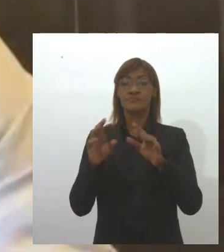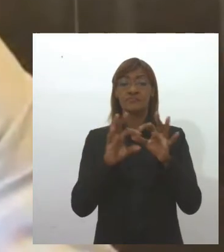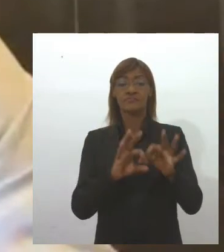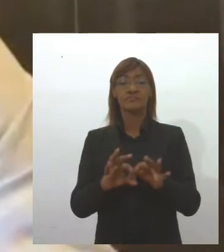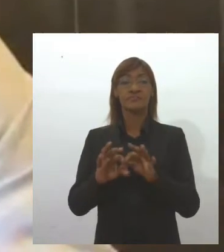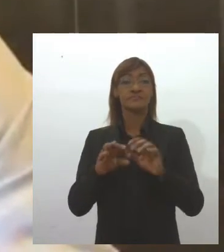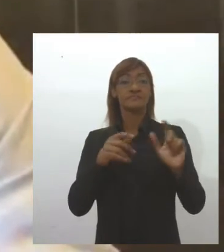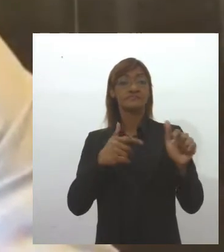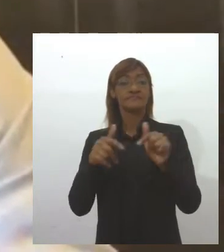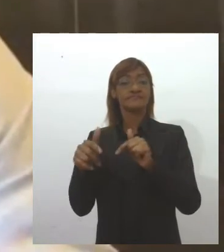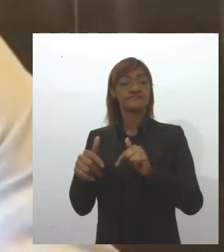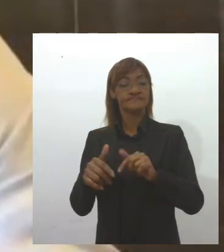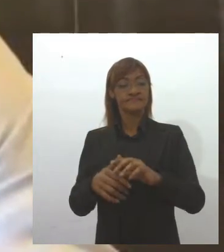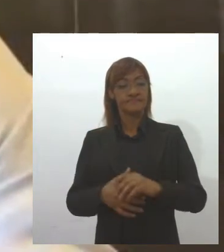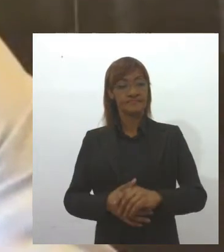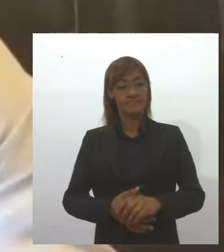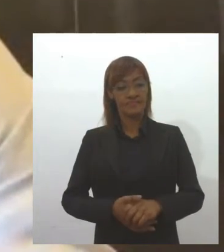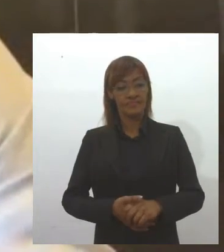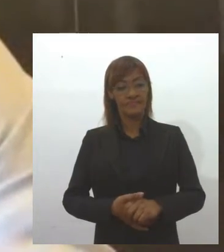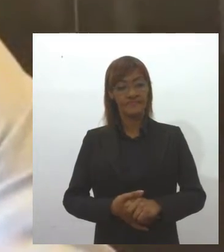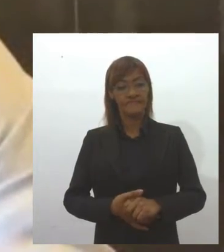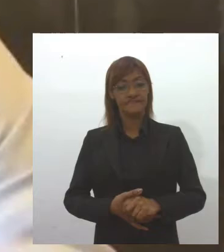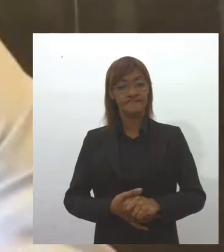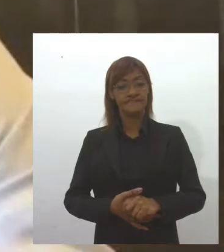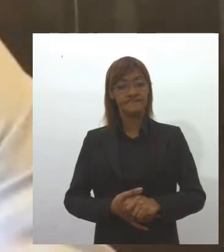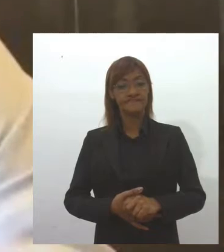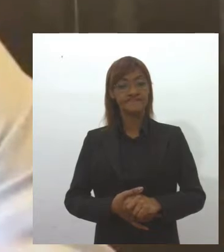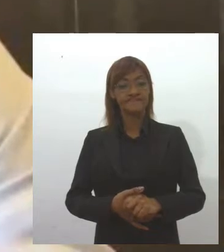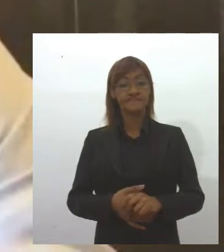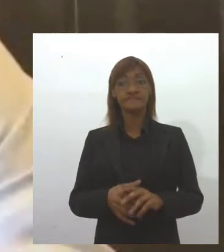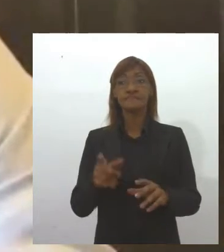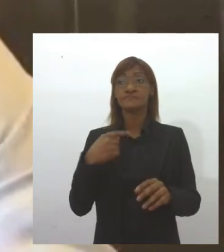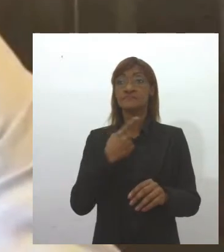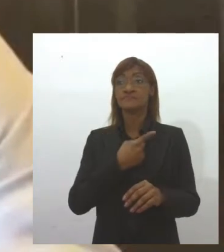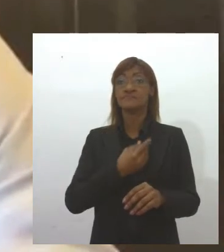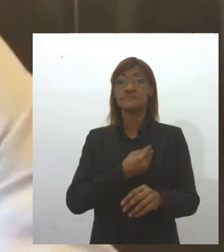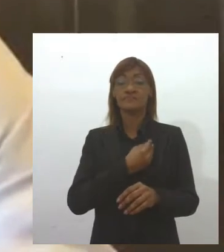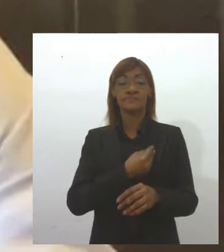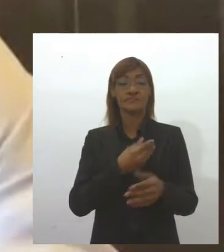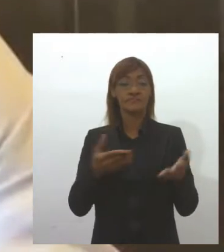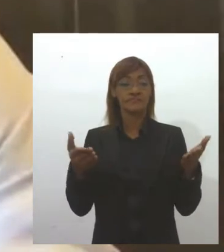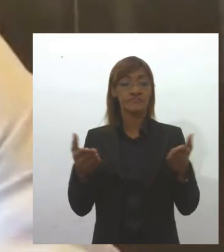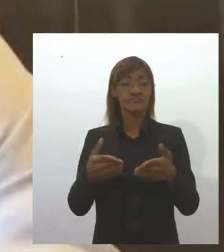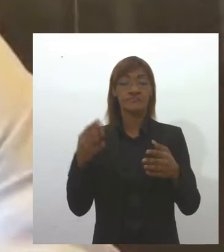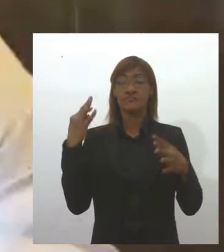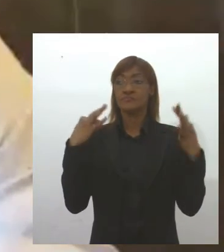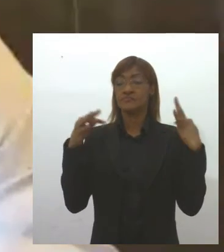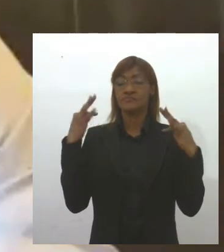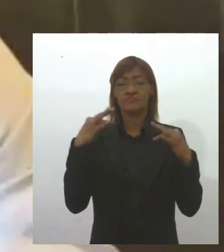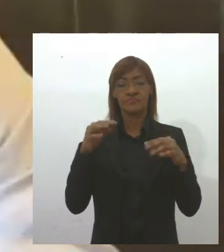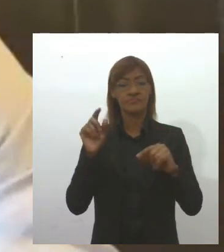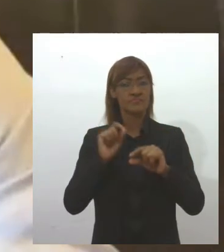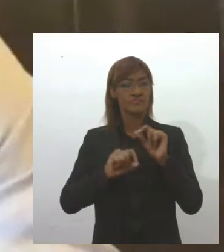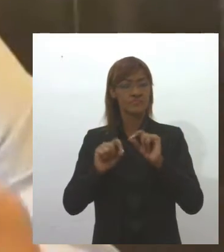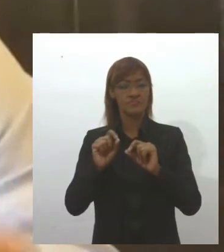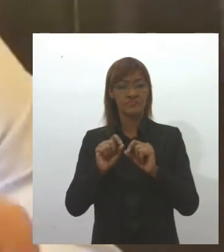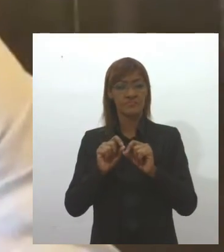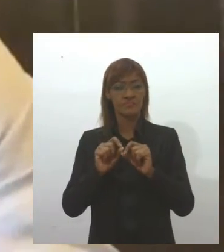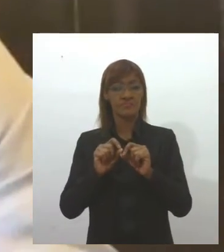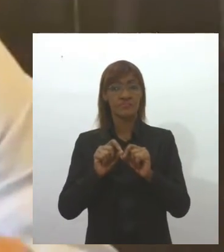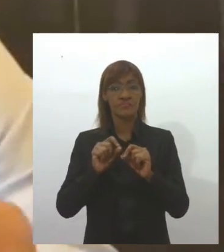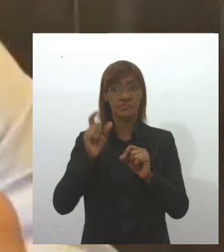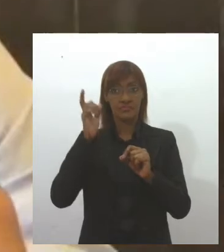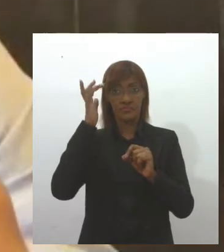frisar por último também que essa situação que estamos vivendo no turismo é fruto de união. Eu acho que o